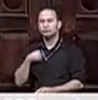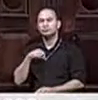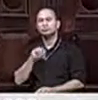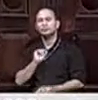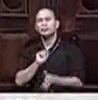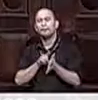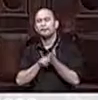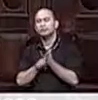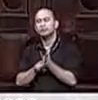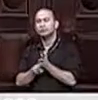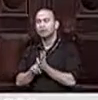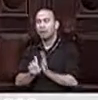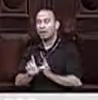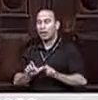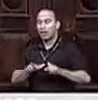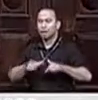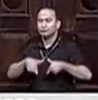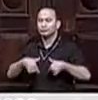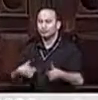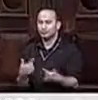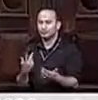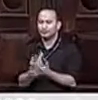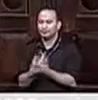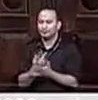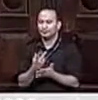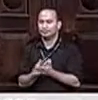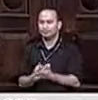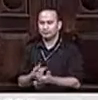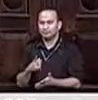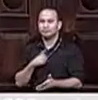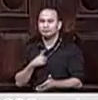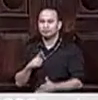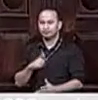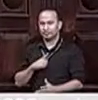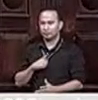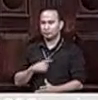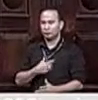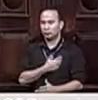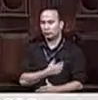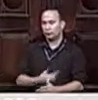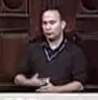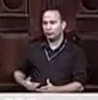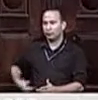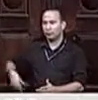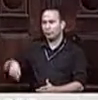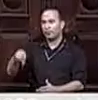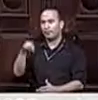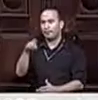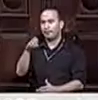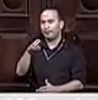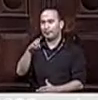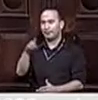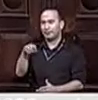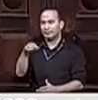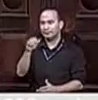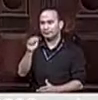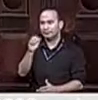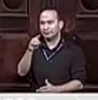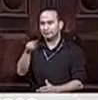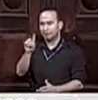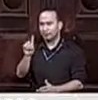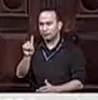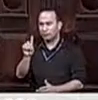o comportamento desastroso que tem o governo Pezão, que botou como meta